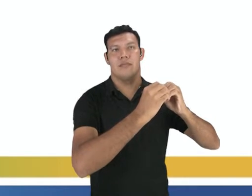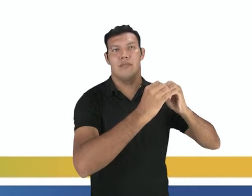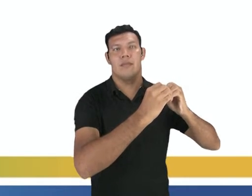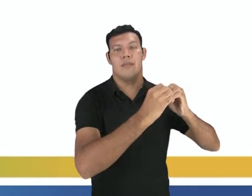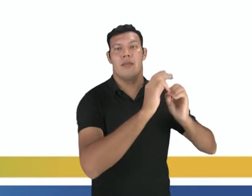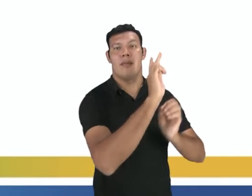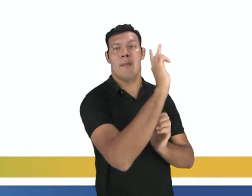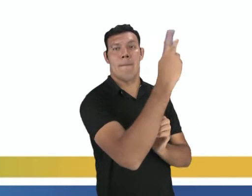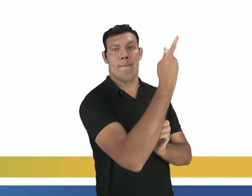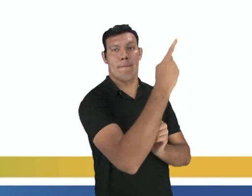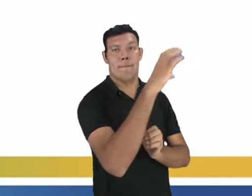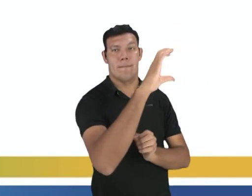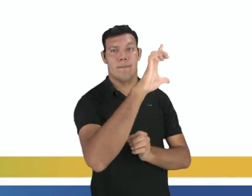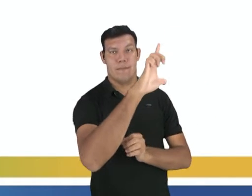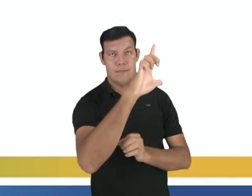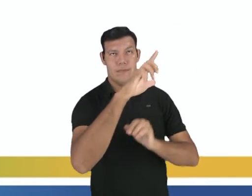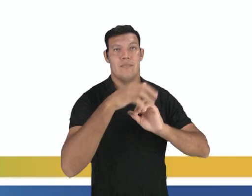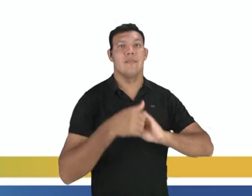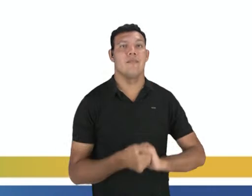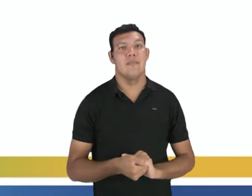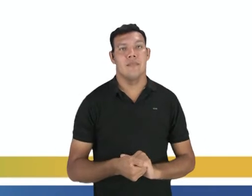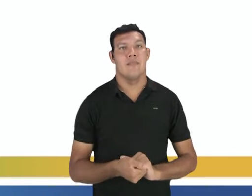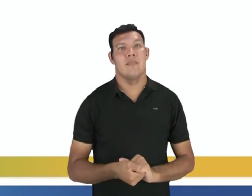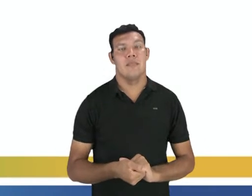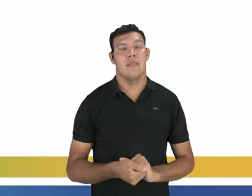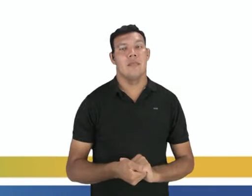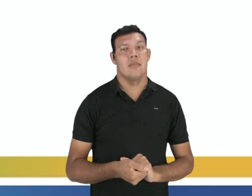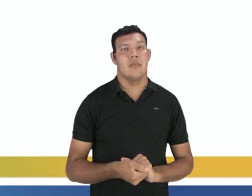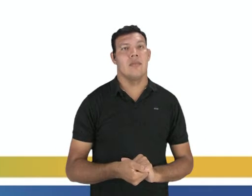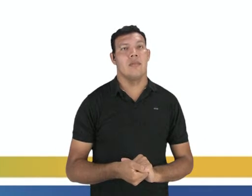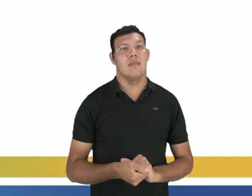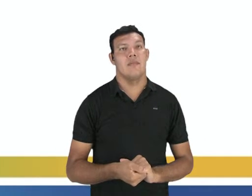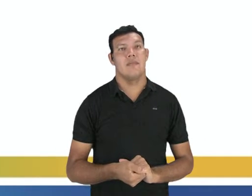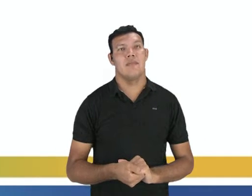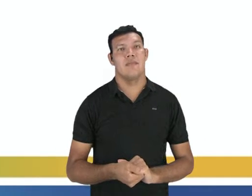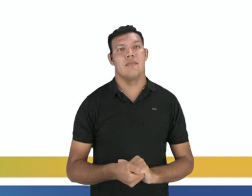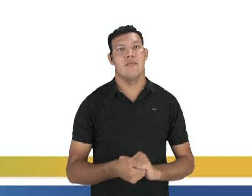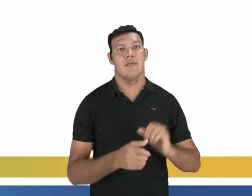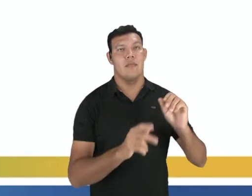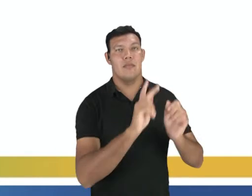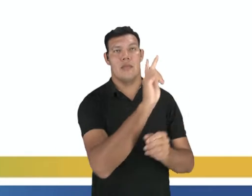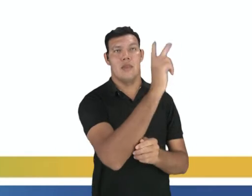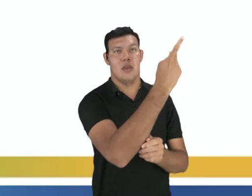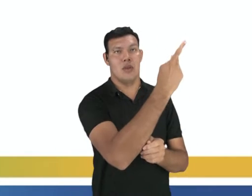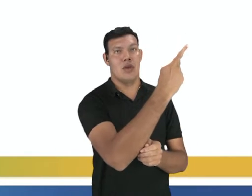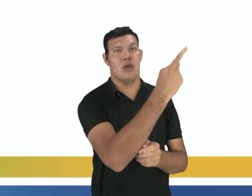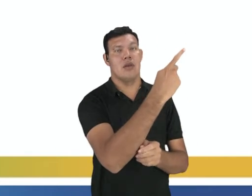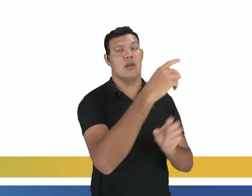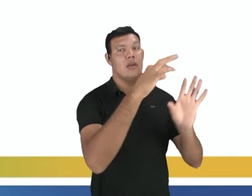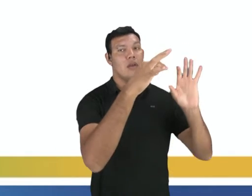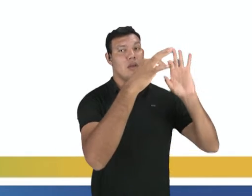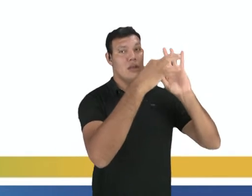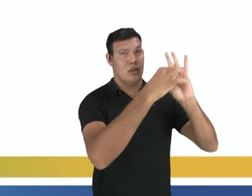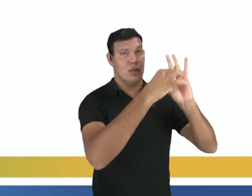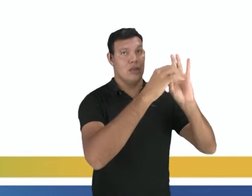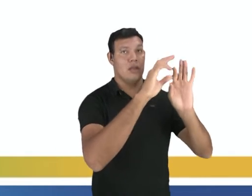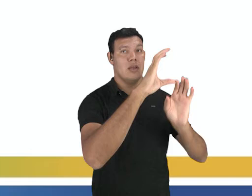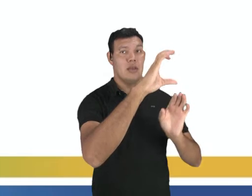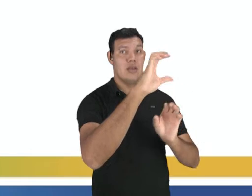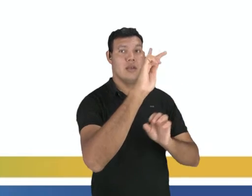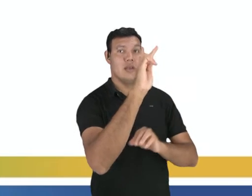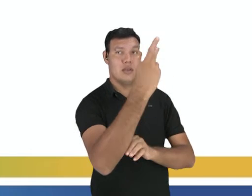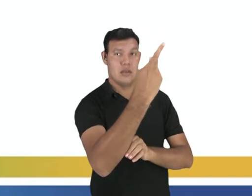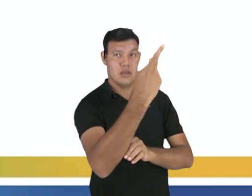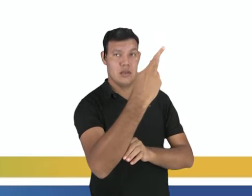gente tem que o HCl é uma substância molecular, porque o hidrogênio se liga ao cloro através da